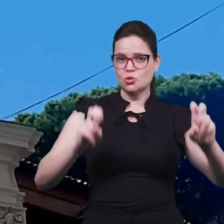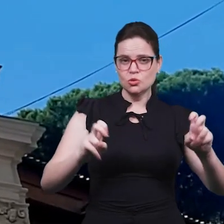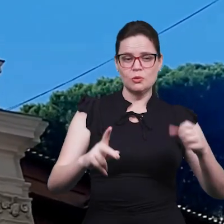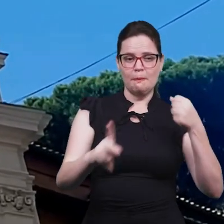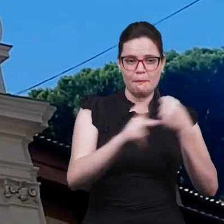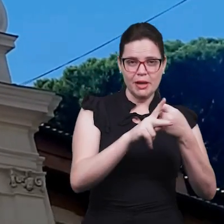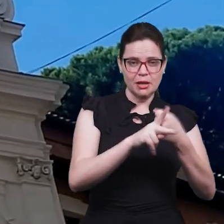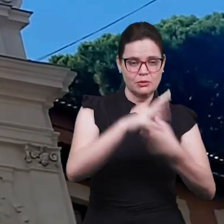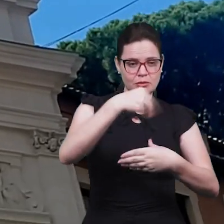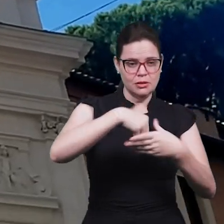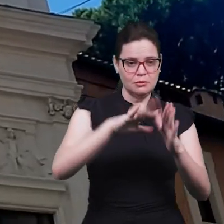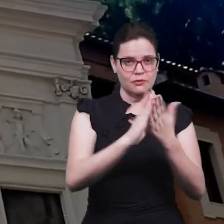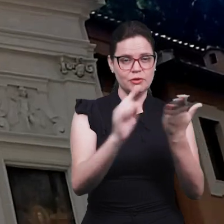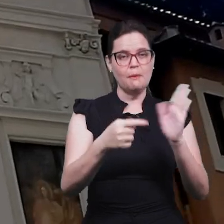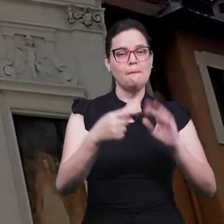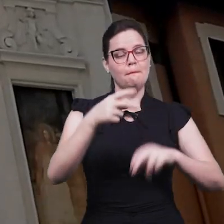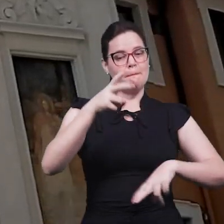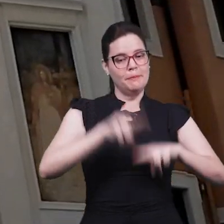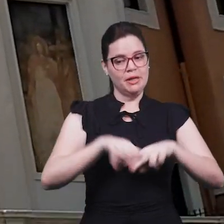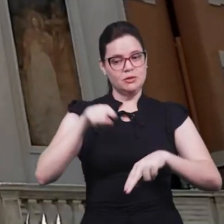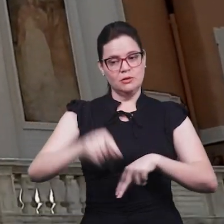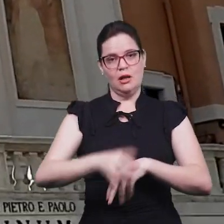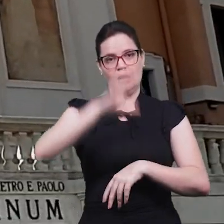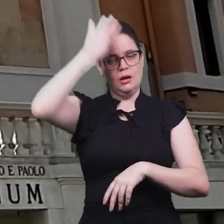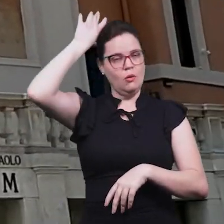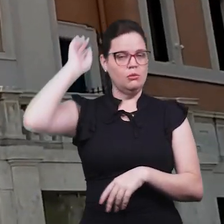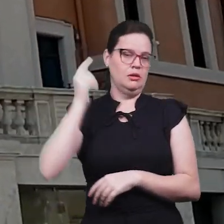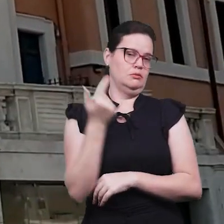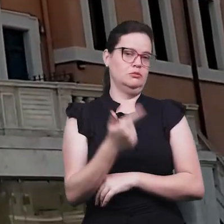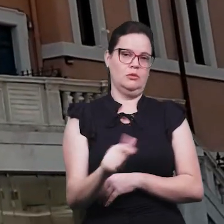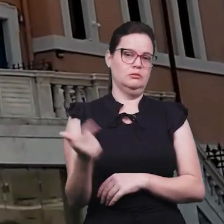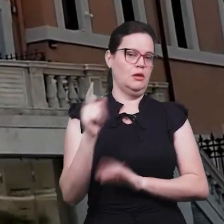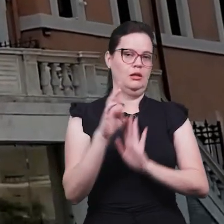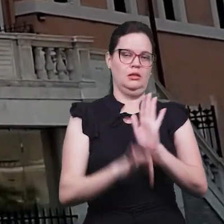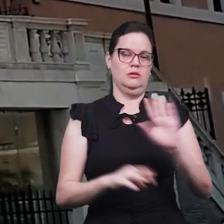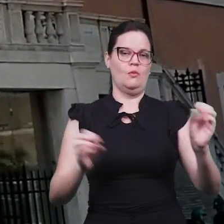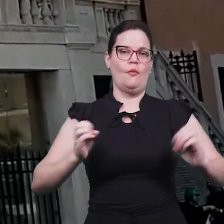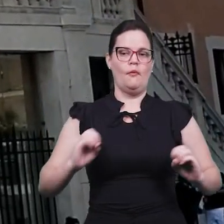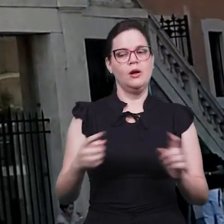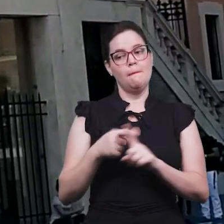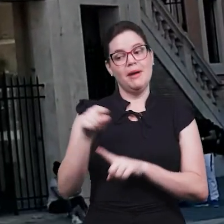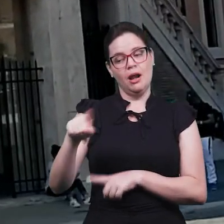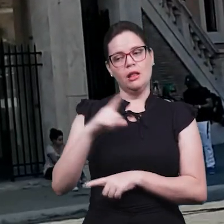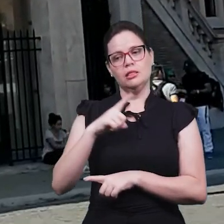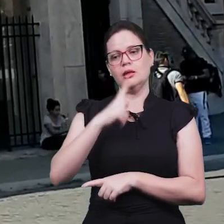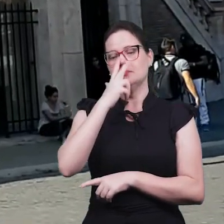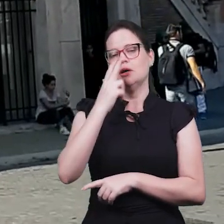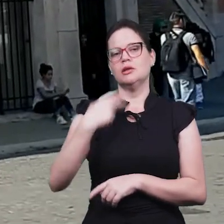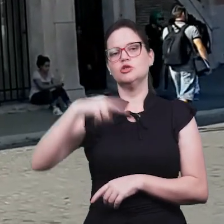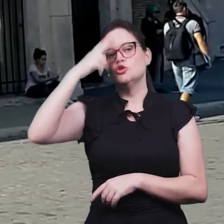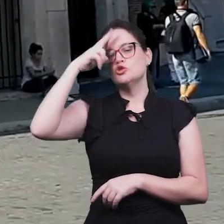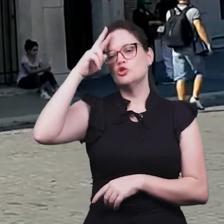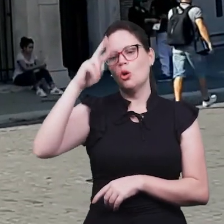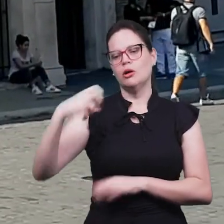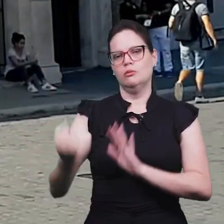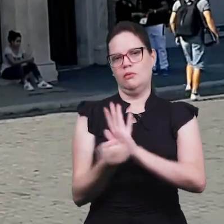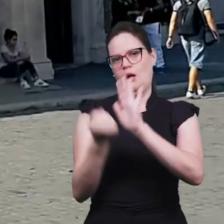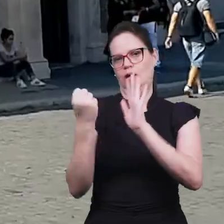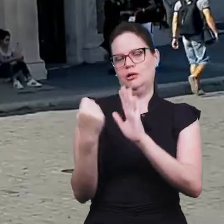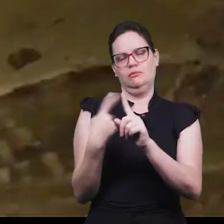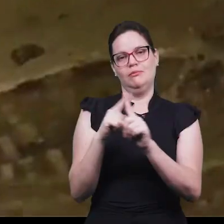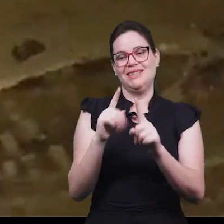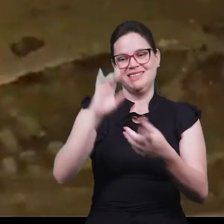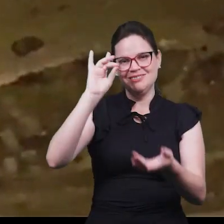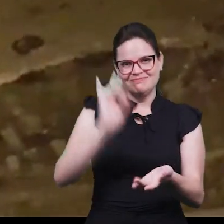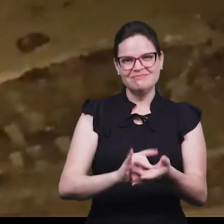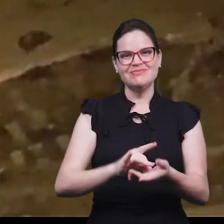isso, não há nenhuma referência bíblica que Pedro teve em Roma. Então, assim, não há